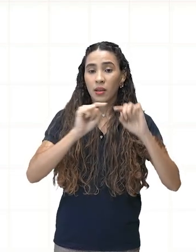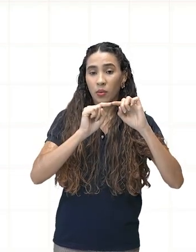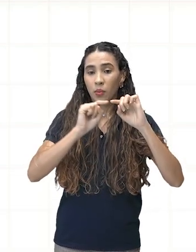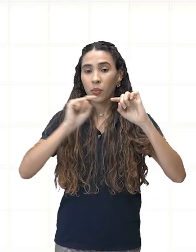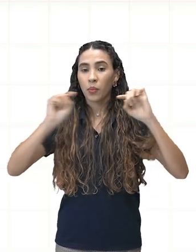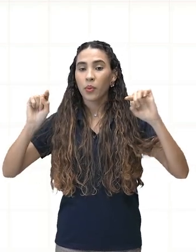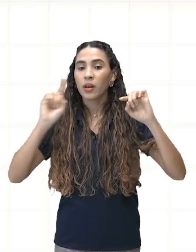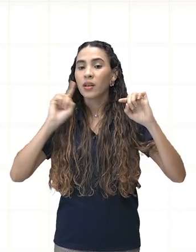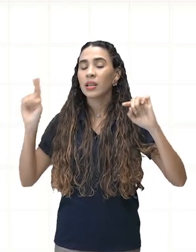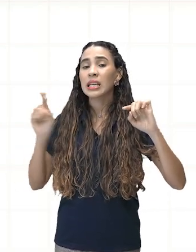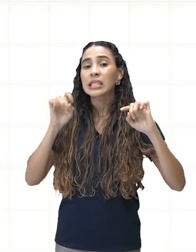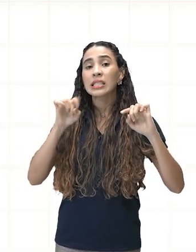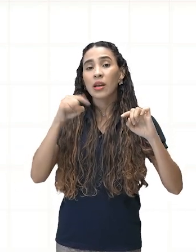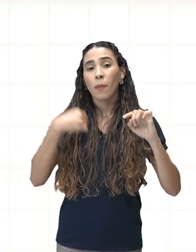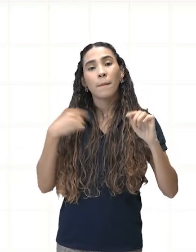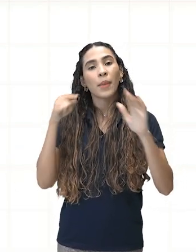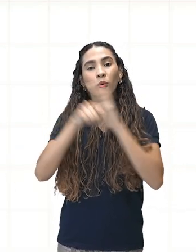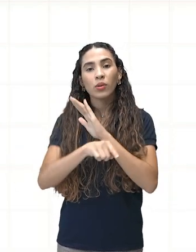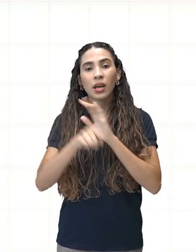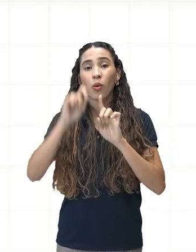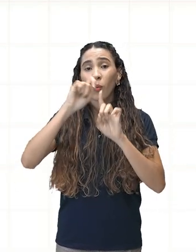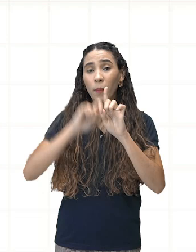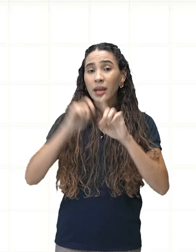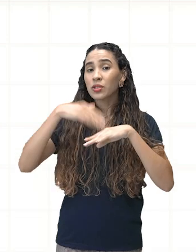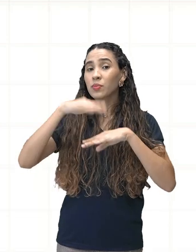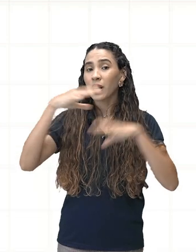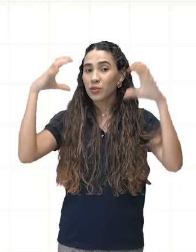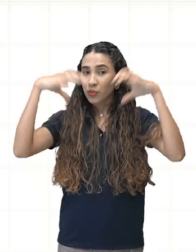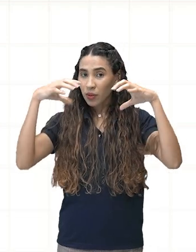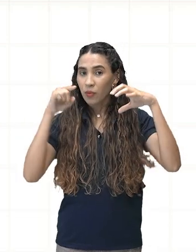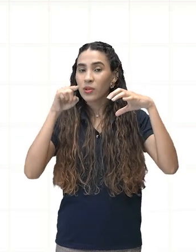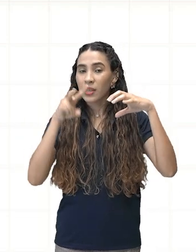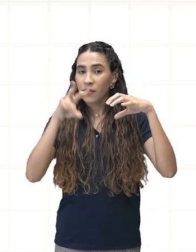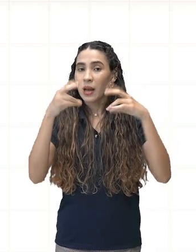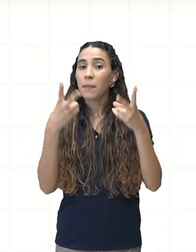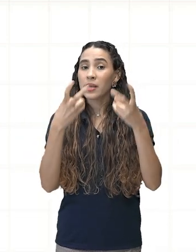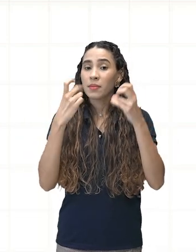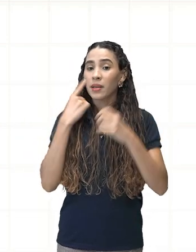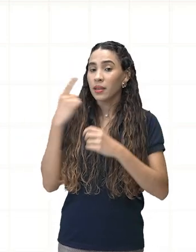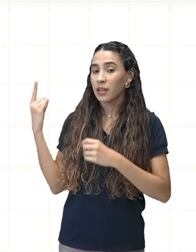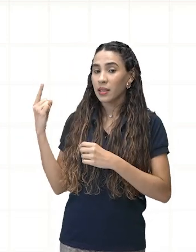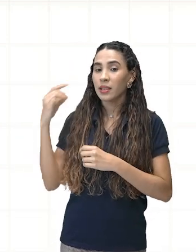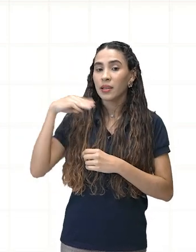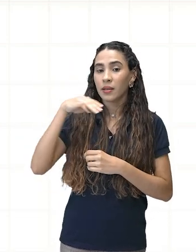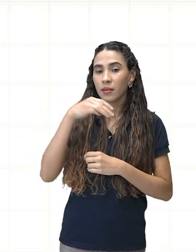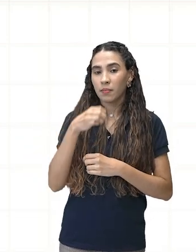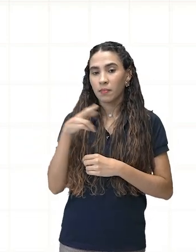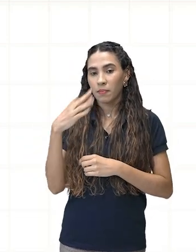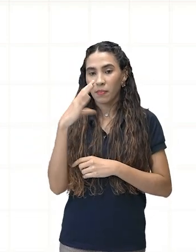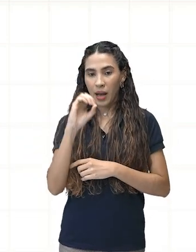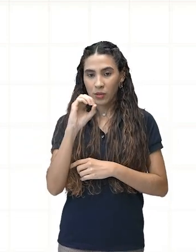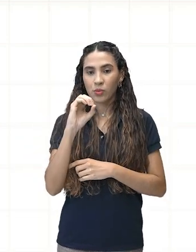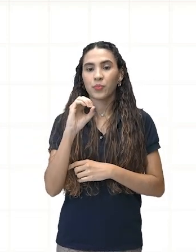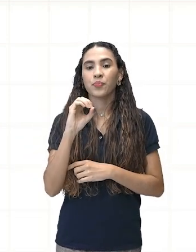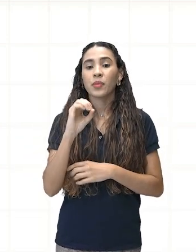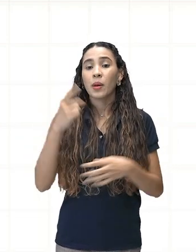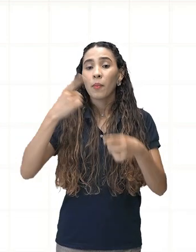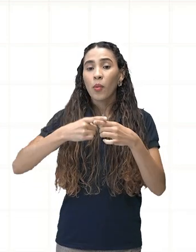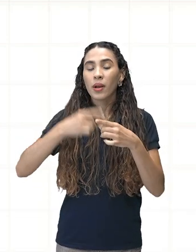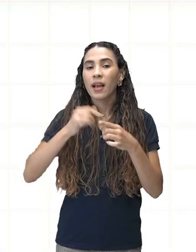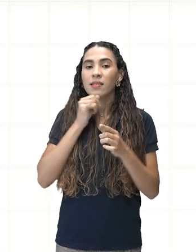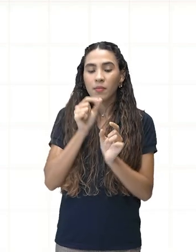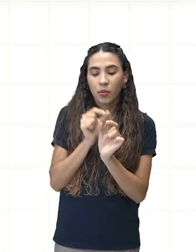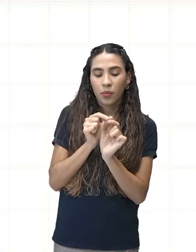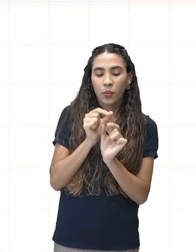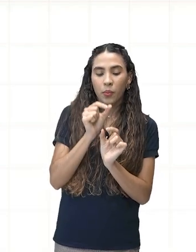estão vendo. Se eu perguntar de vocês o mês que mais choveu, vocês vão conseguir observar que foi março, olha. Porque a